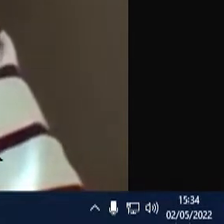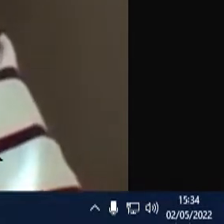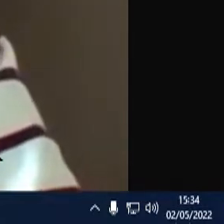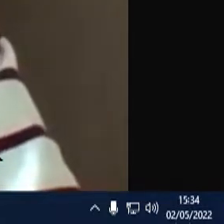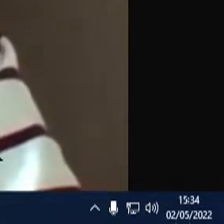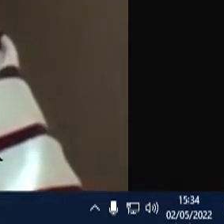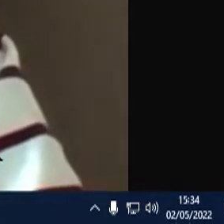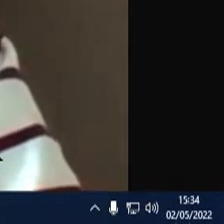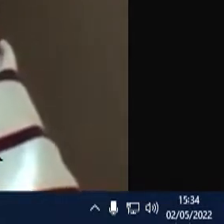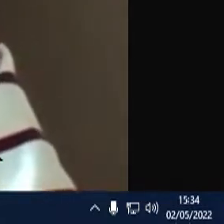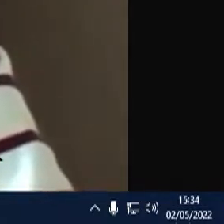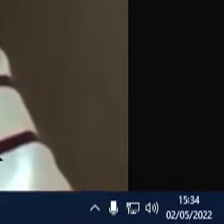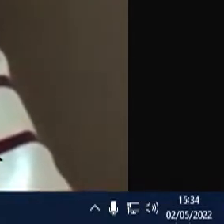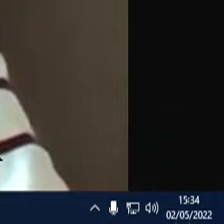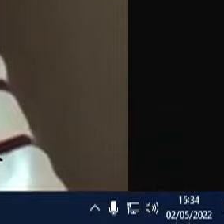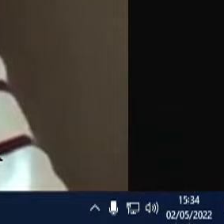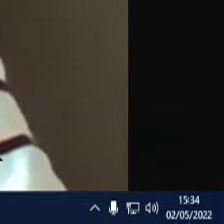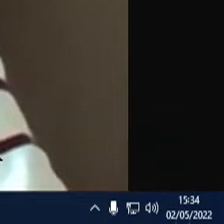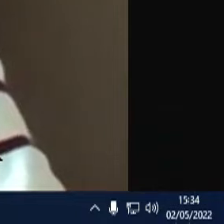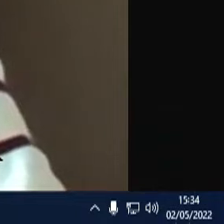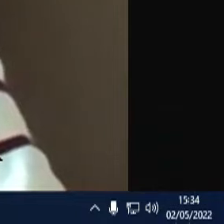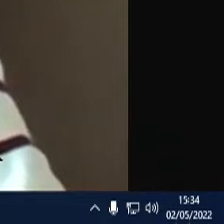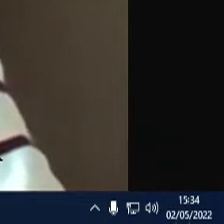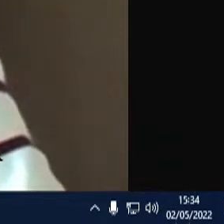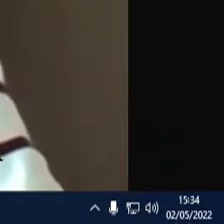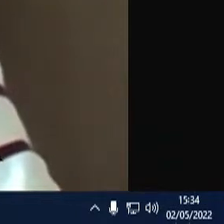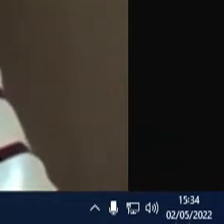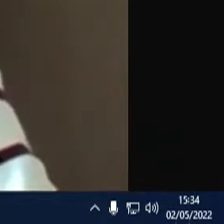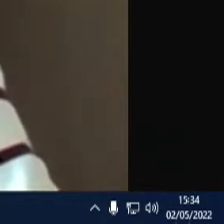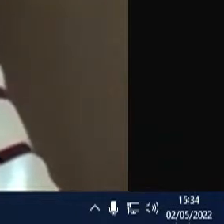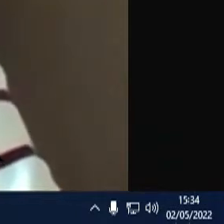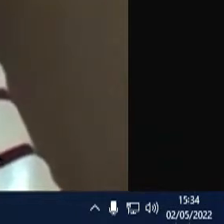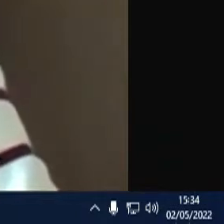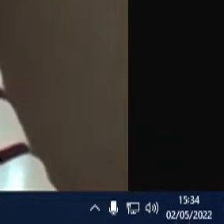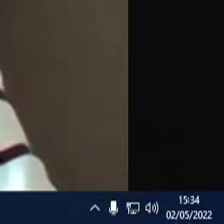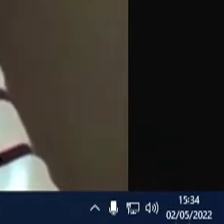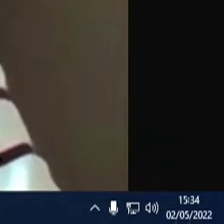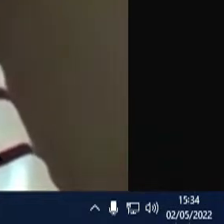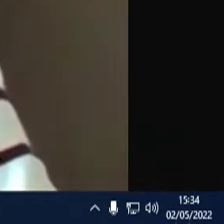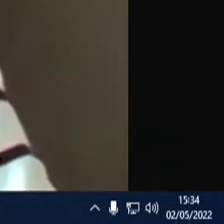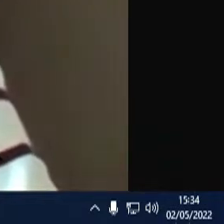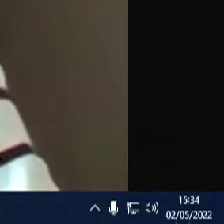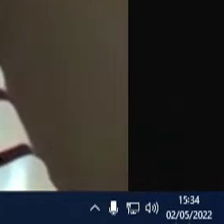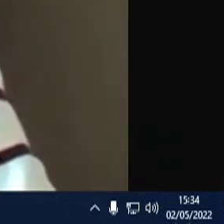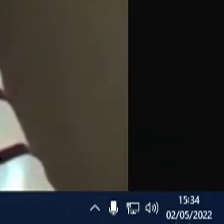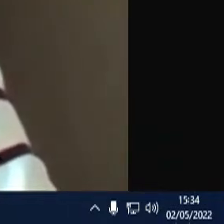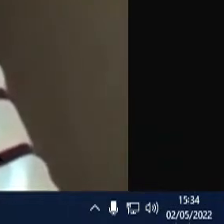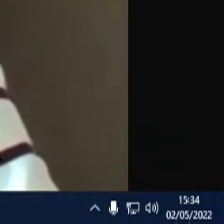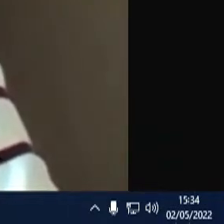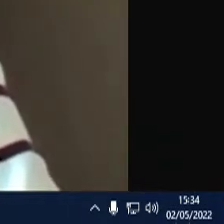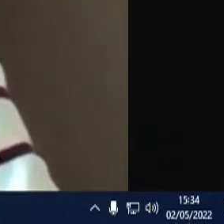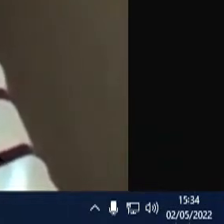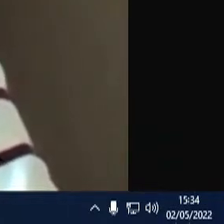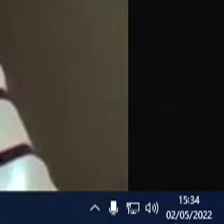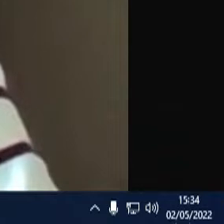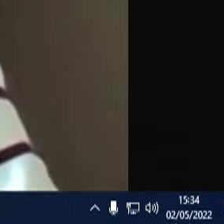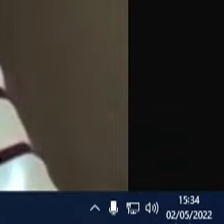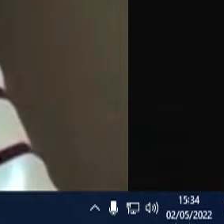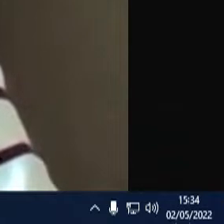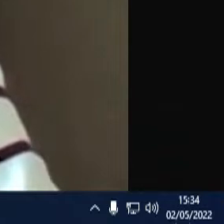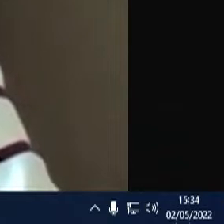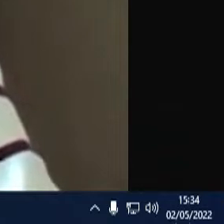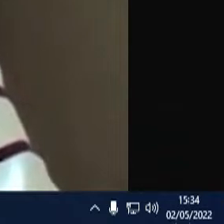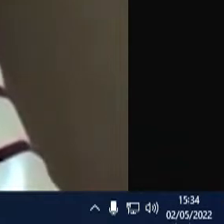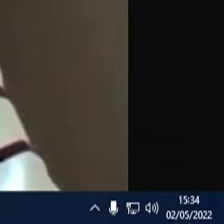trabalharemos pela legalidade. Eu estive analisando todo o nosso trabalho, presidente, e eu percebi